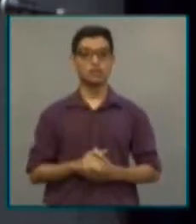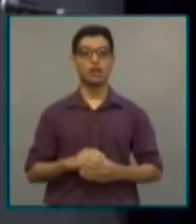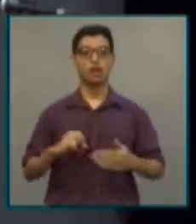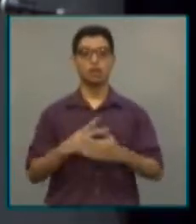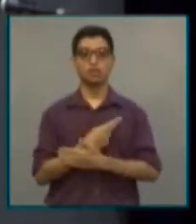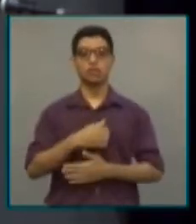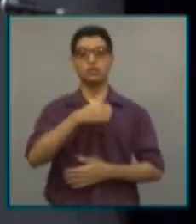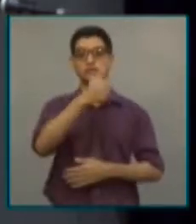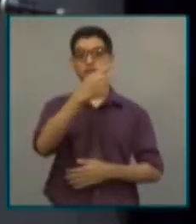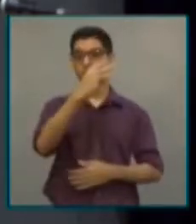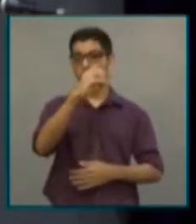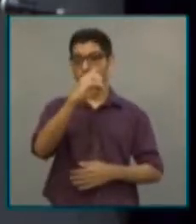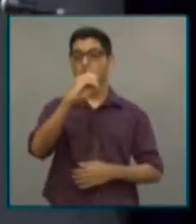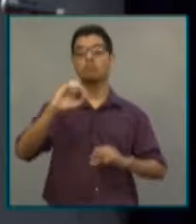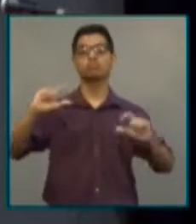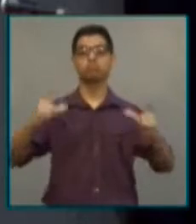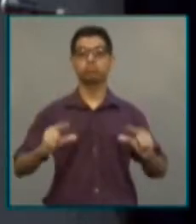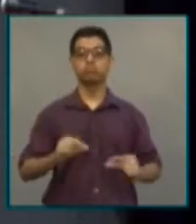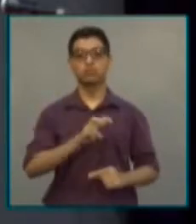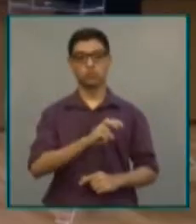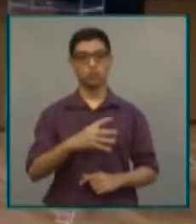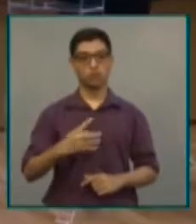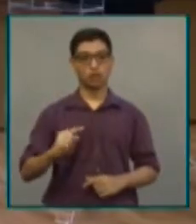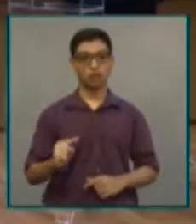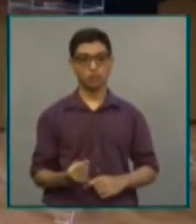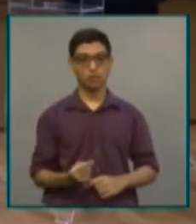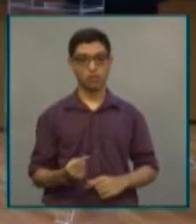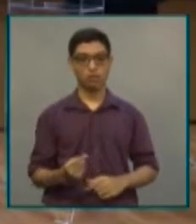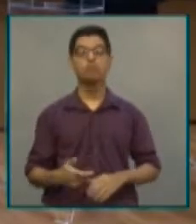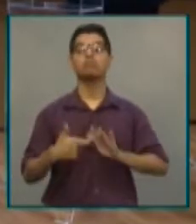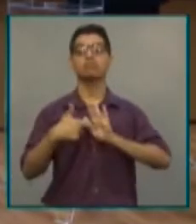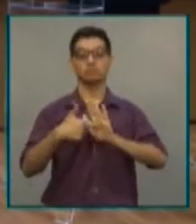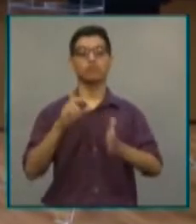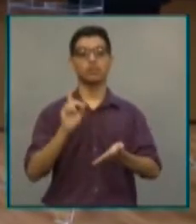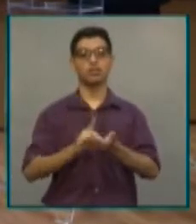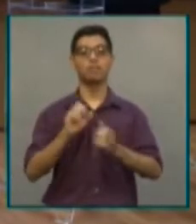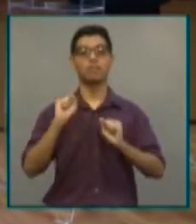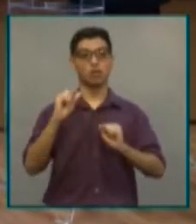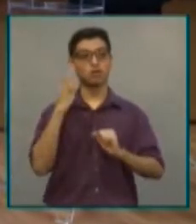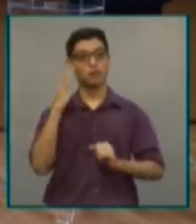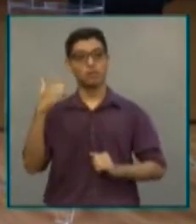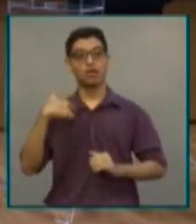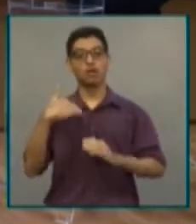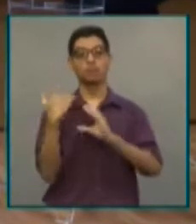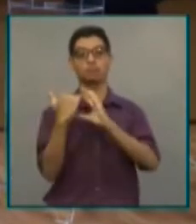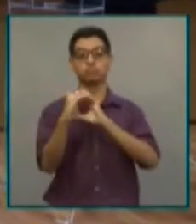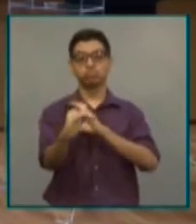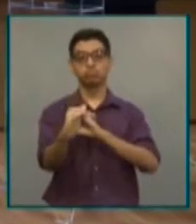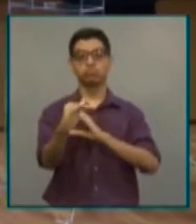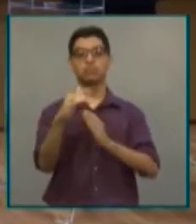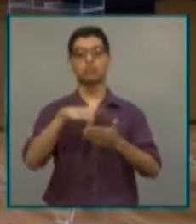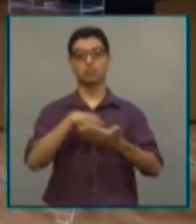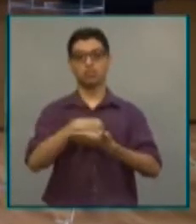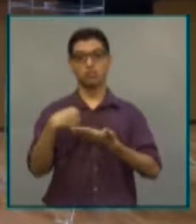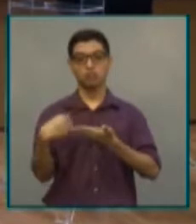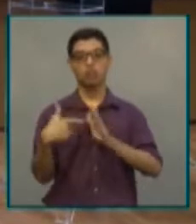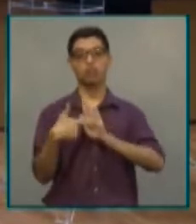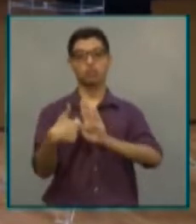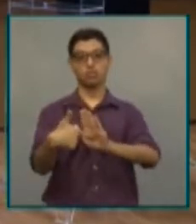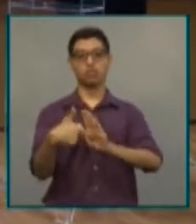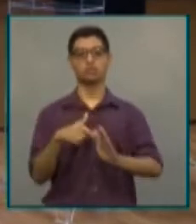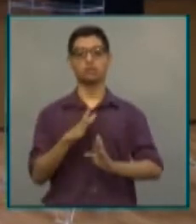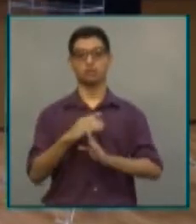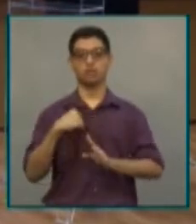para 54, mandarei amanhã mesmo os documentos para que você possa comparar. Tenha certeza, Roberto. O nosso perfil é de gestão, é de